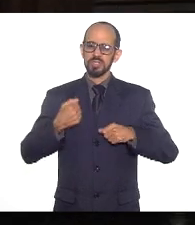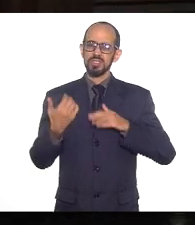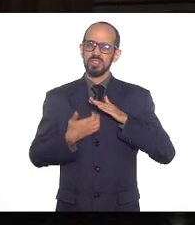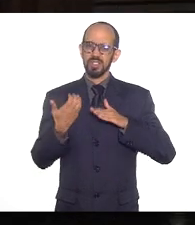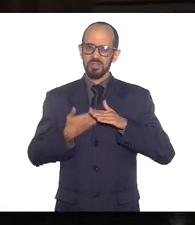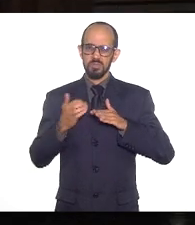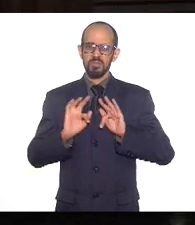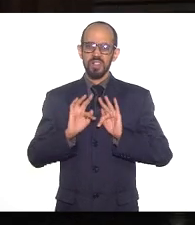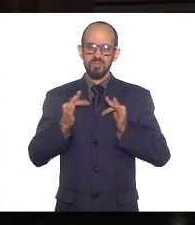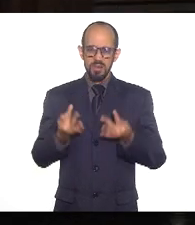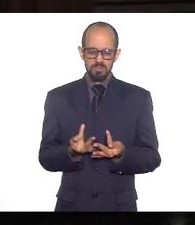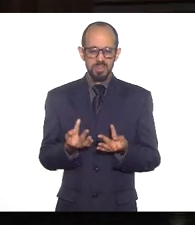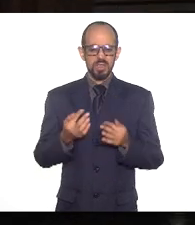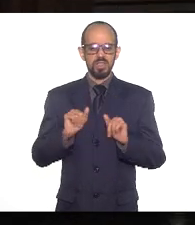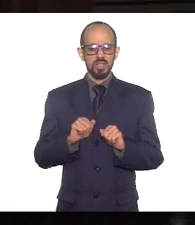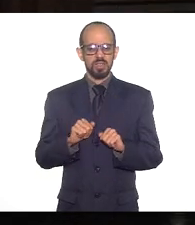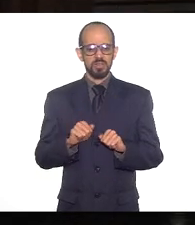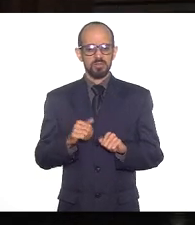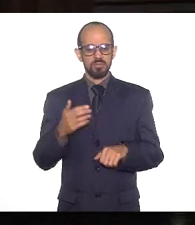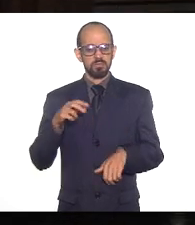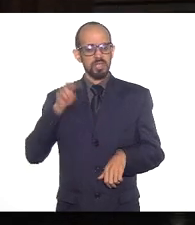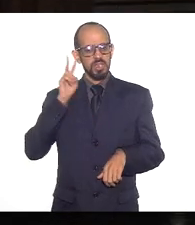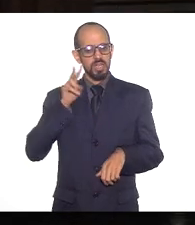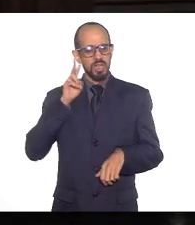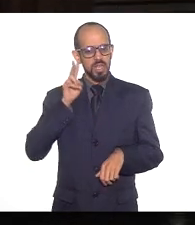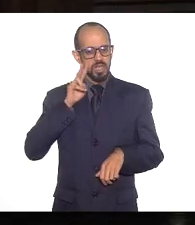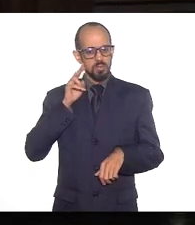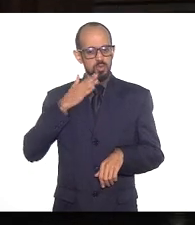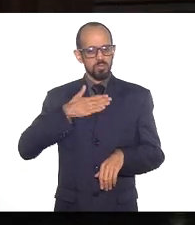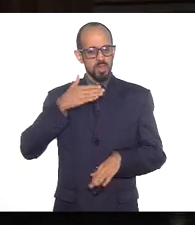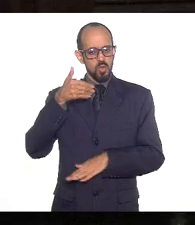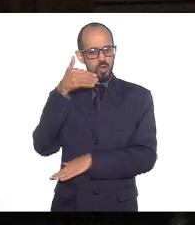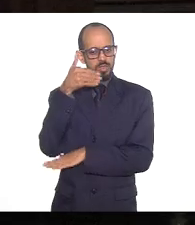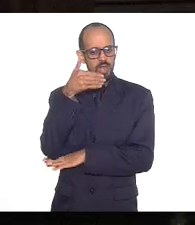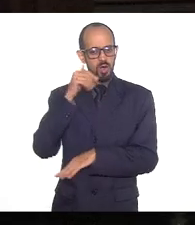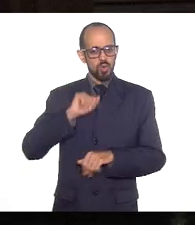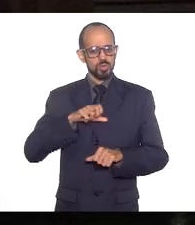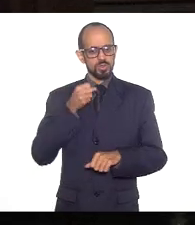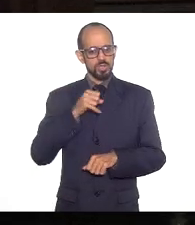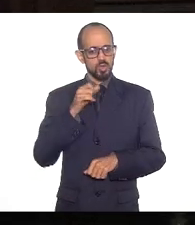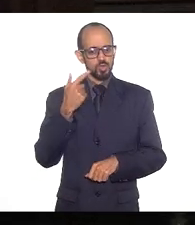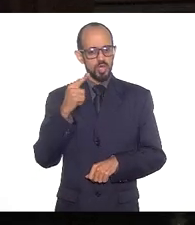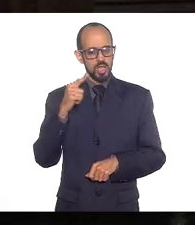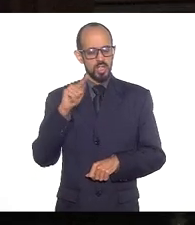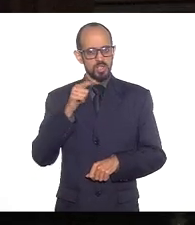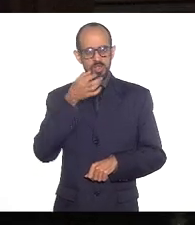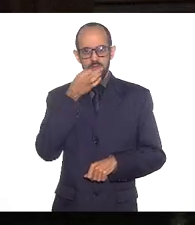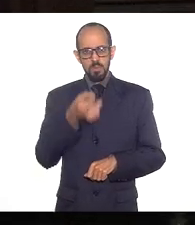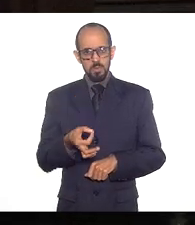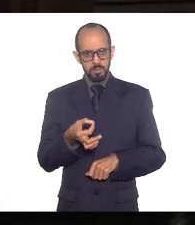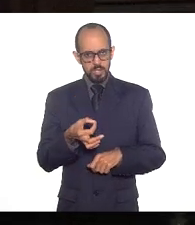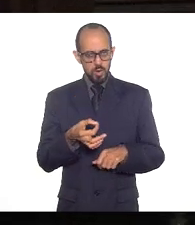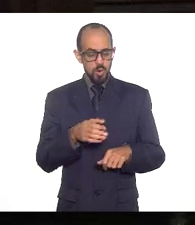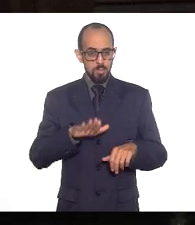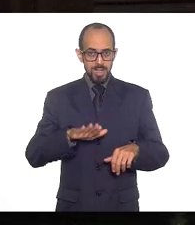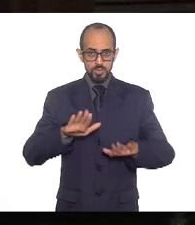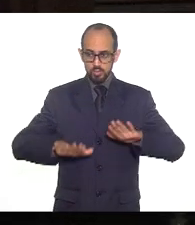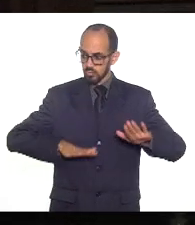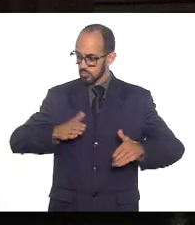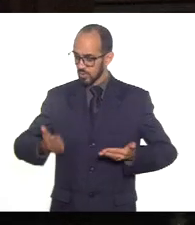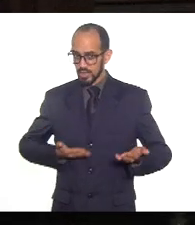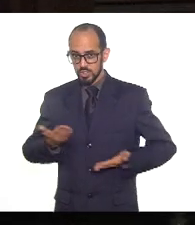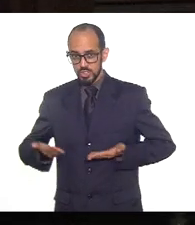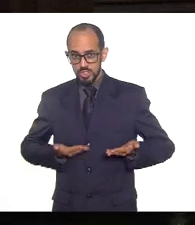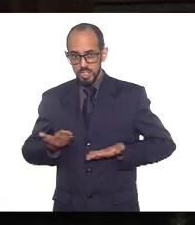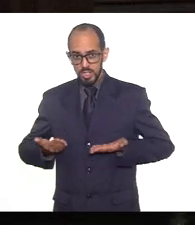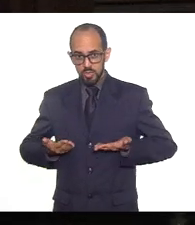na família nem me lembro de no meu hotel lá assim o gerente da uma opinião mas o faxineiro dá uma